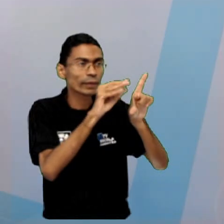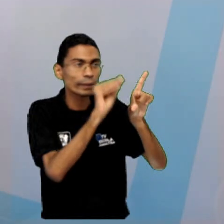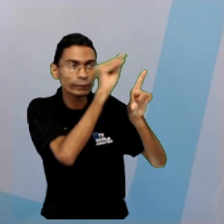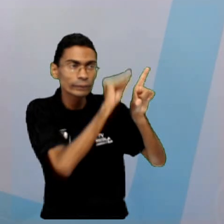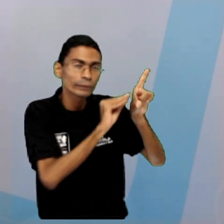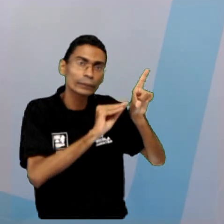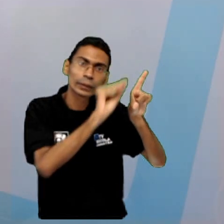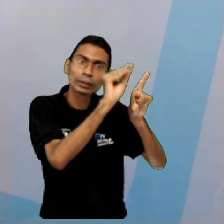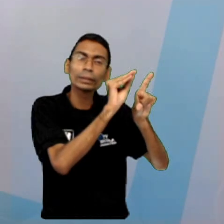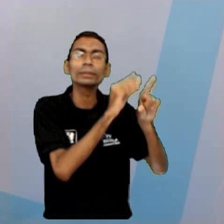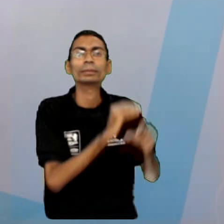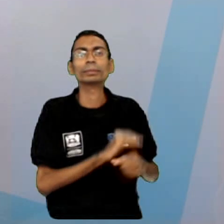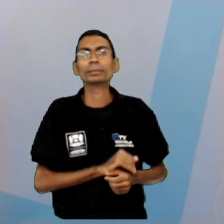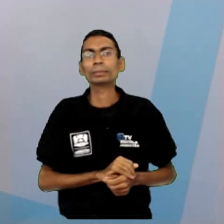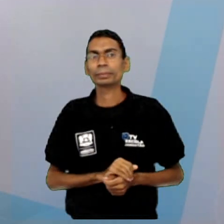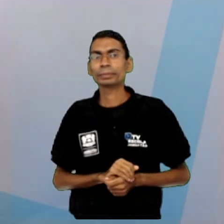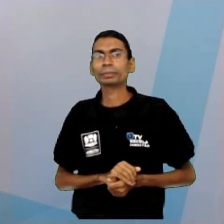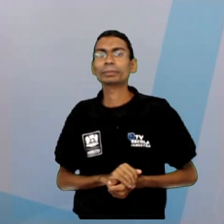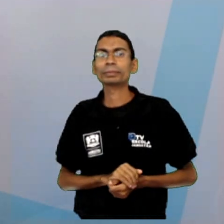sua arte.